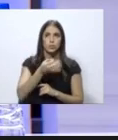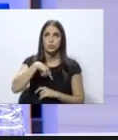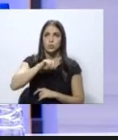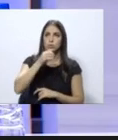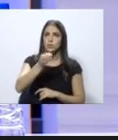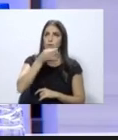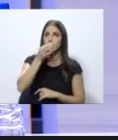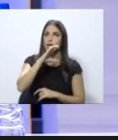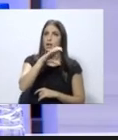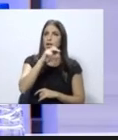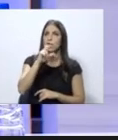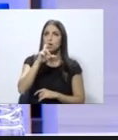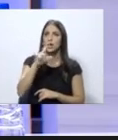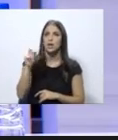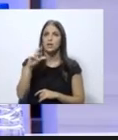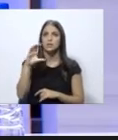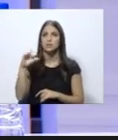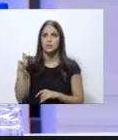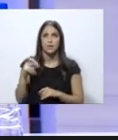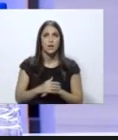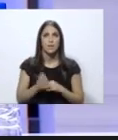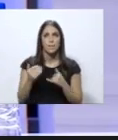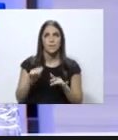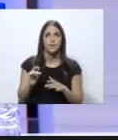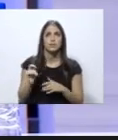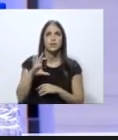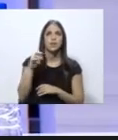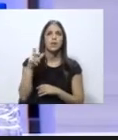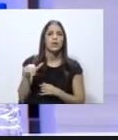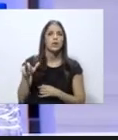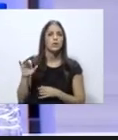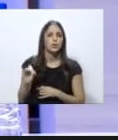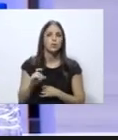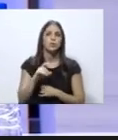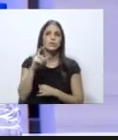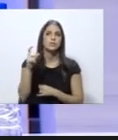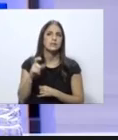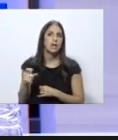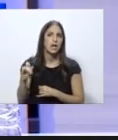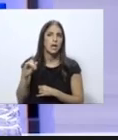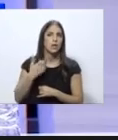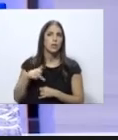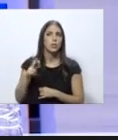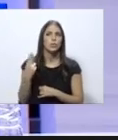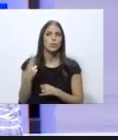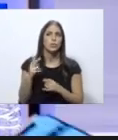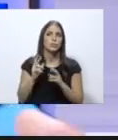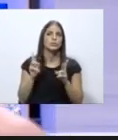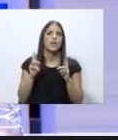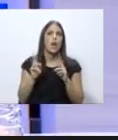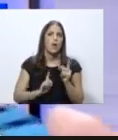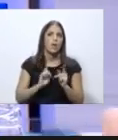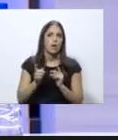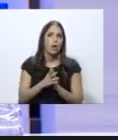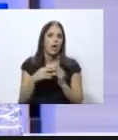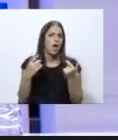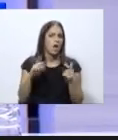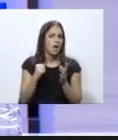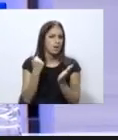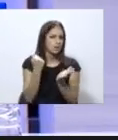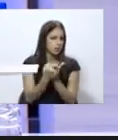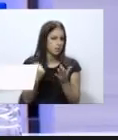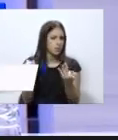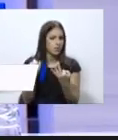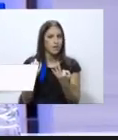Carraça, mas Cláudio Ramos e Zaidu, o que é que podemos esperar deles? Há sempre grande expectativa em relação aos